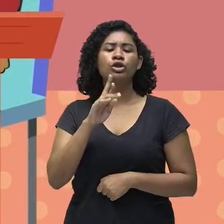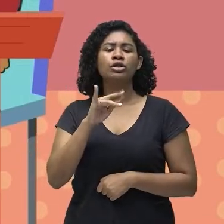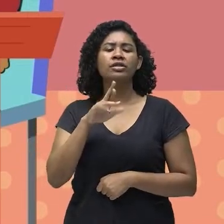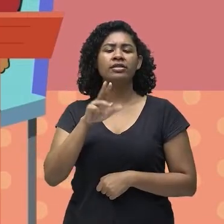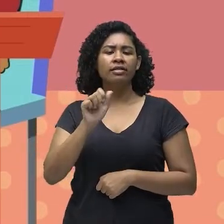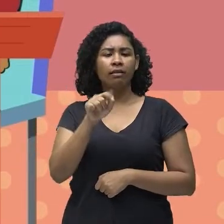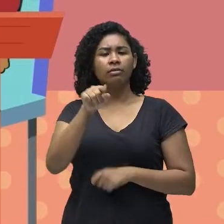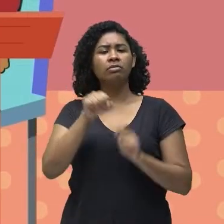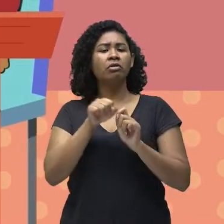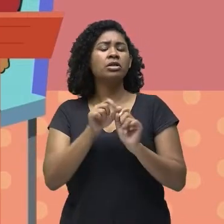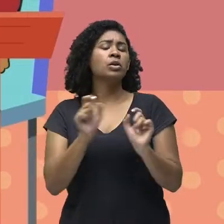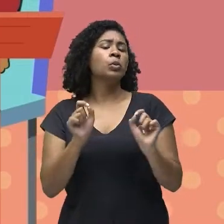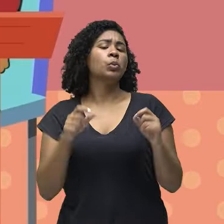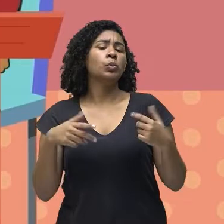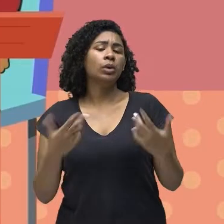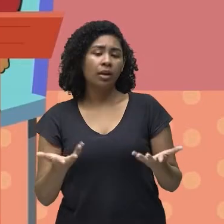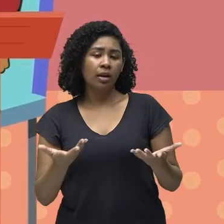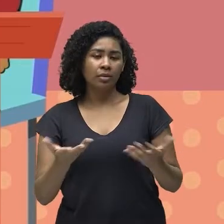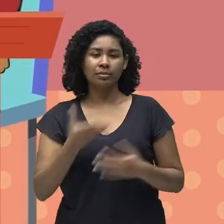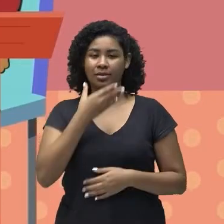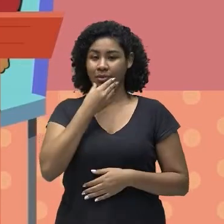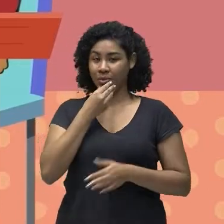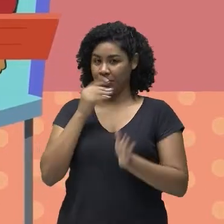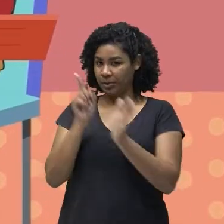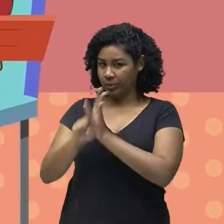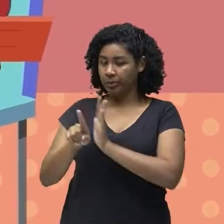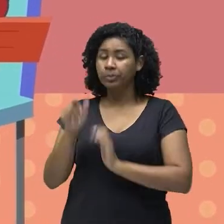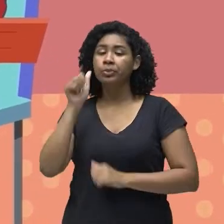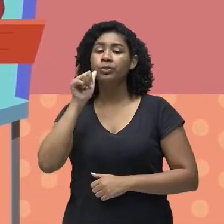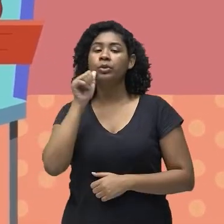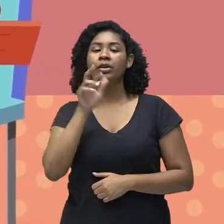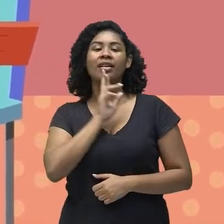para Potira. Vamos ver a resposta dela, então.